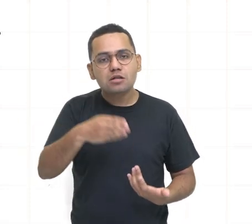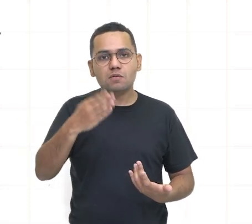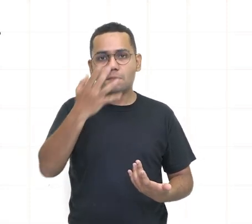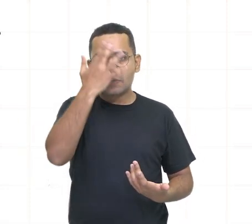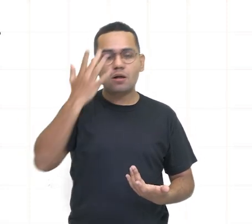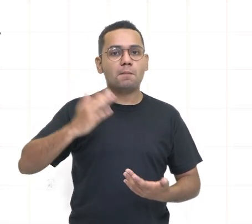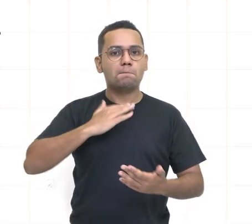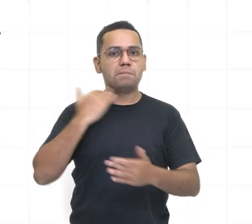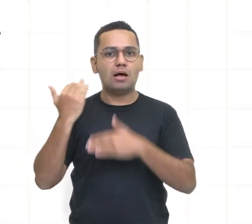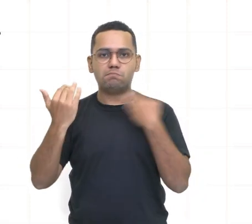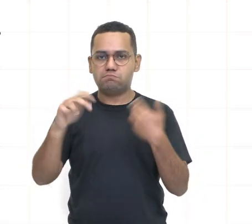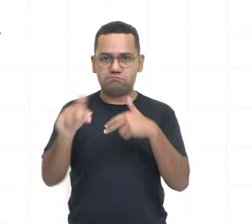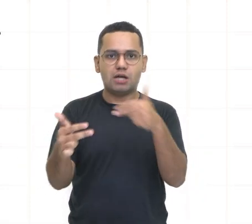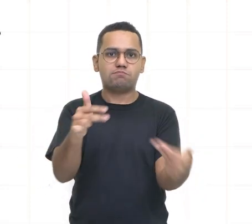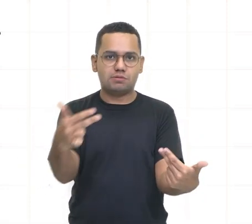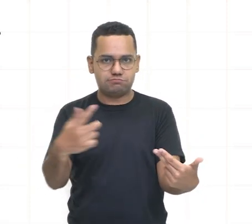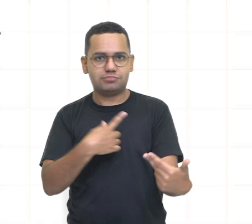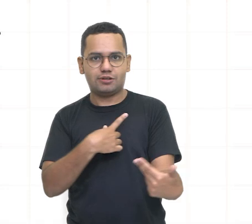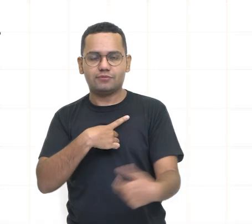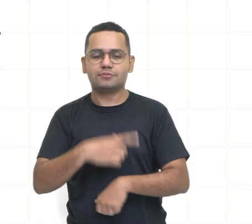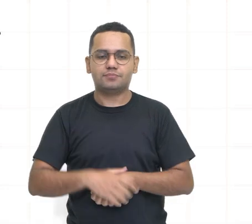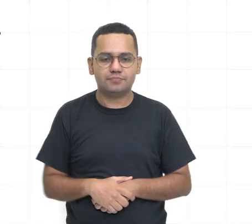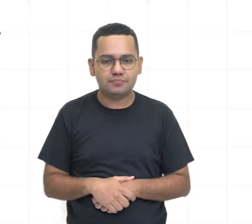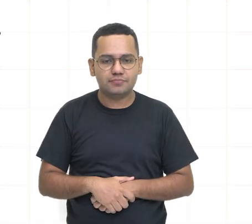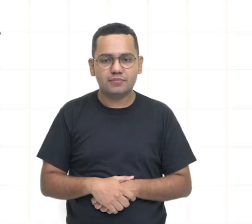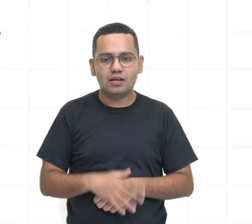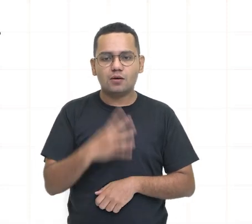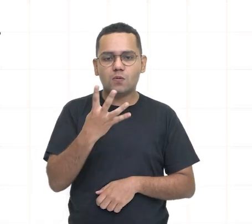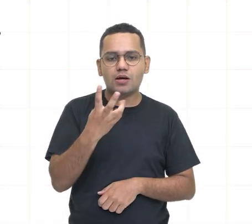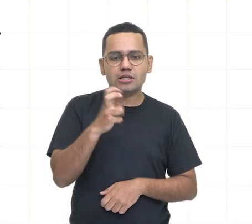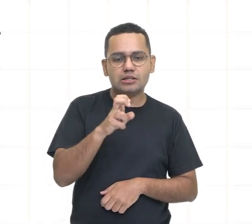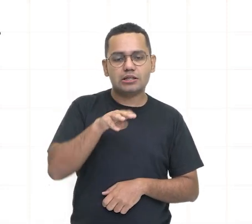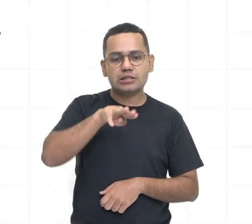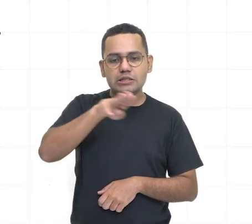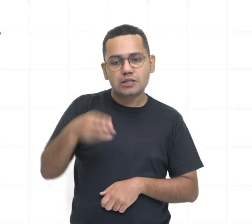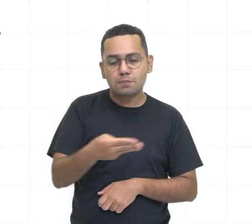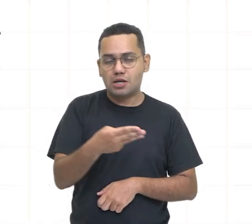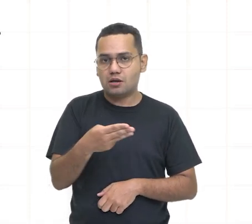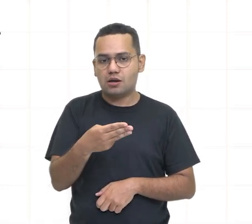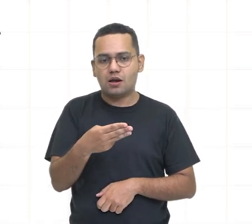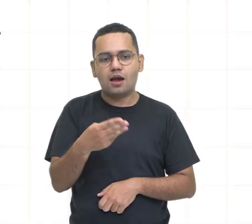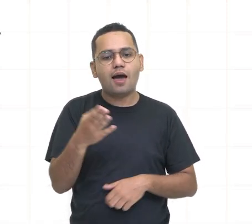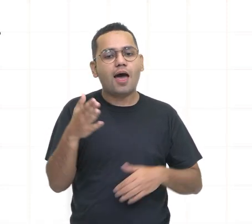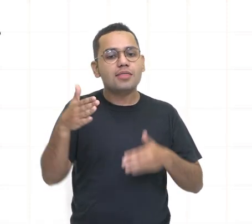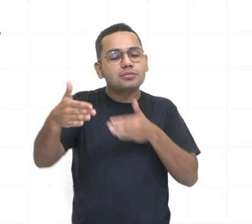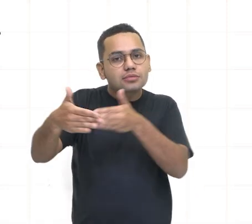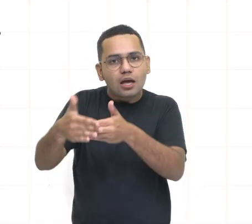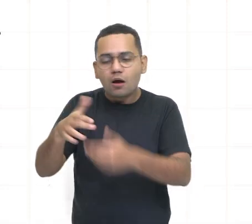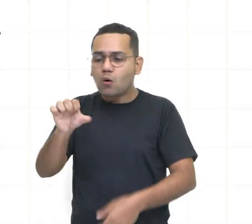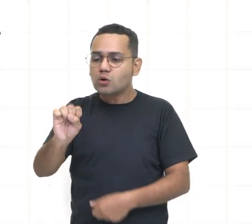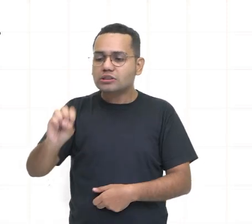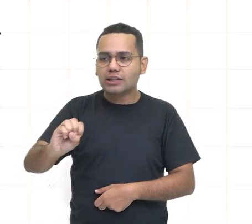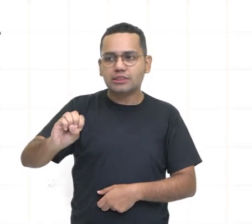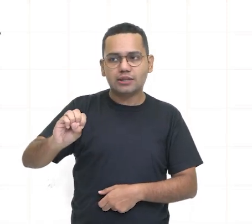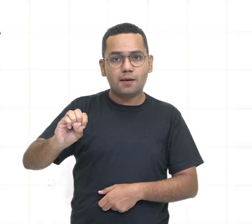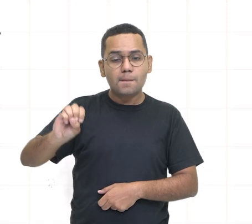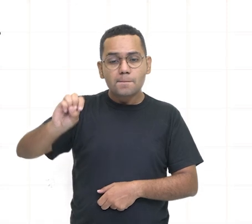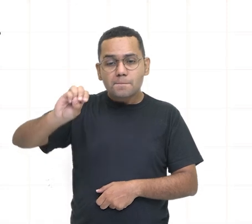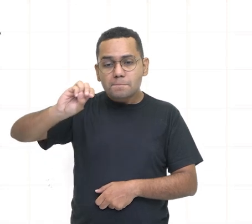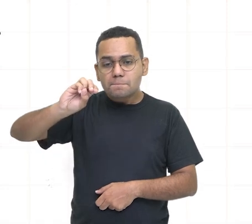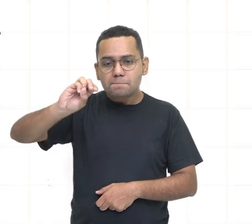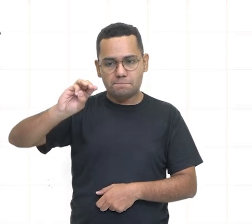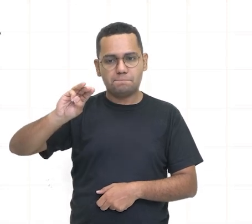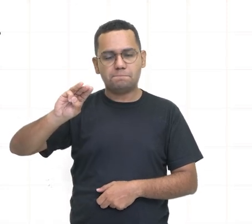Gente, a estimativa, gente, vai de 40 a até 80 mil. Não se sabe